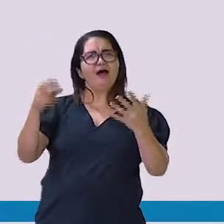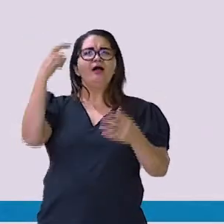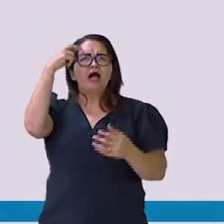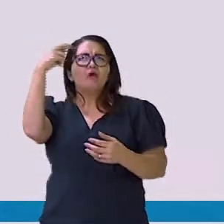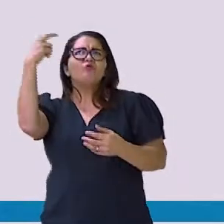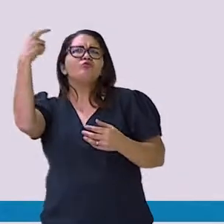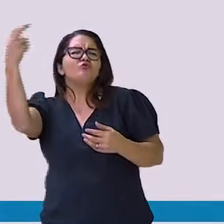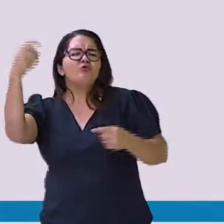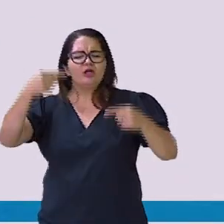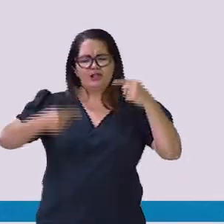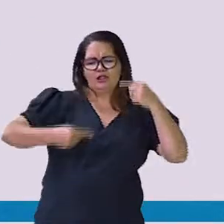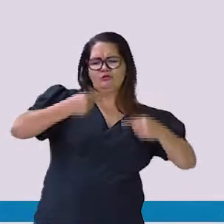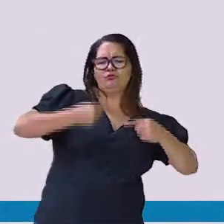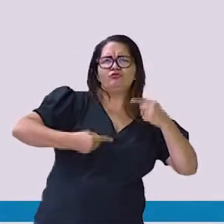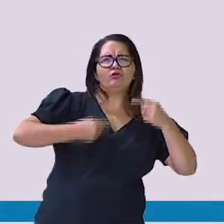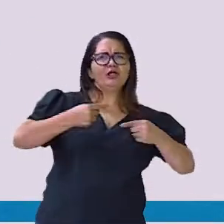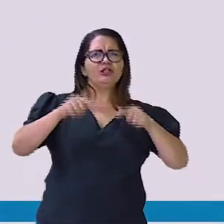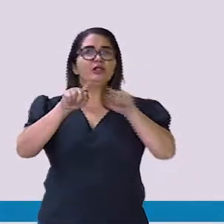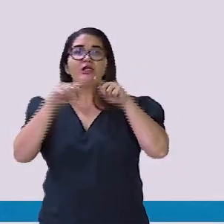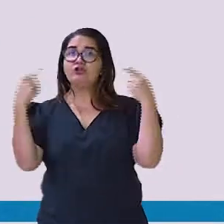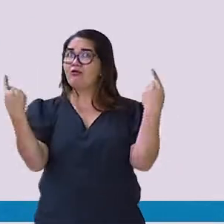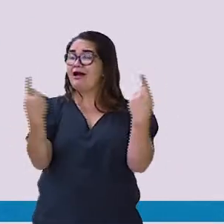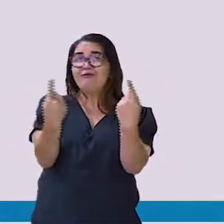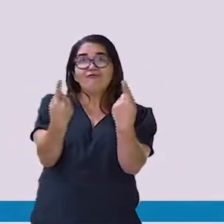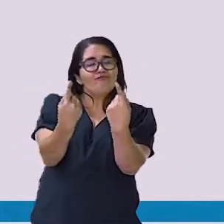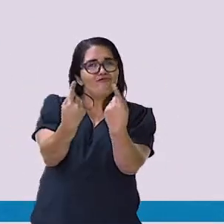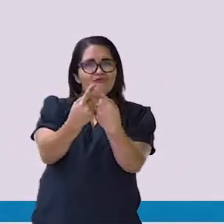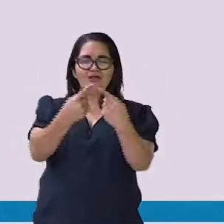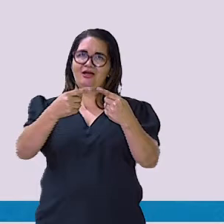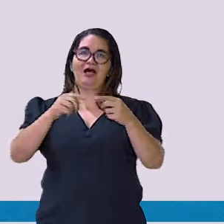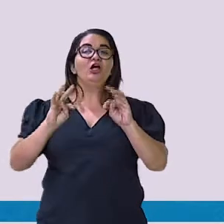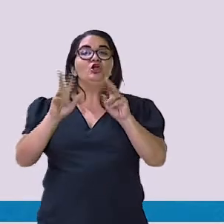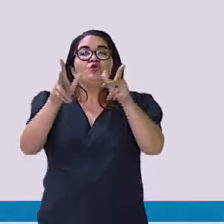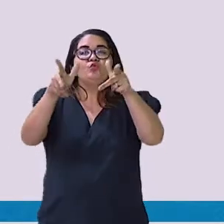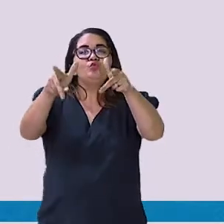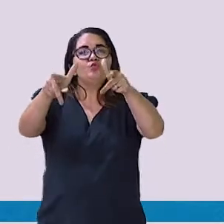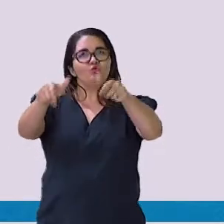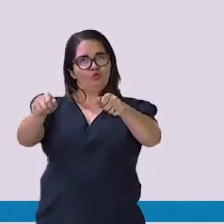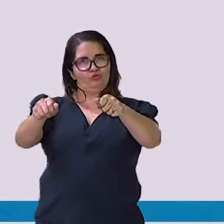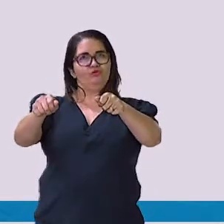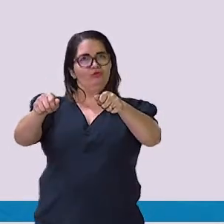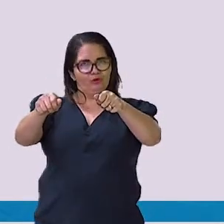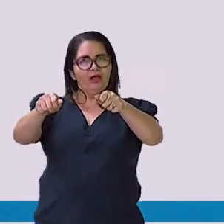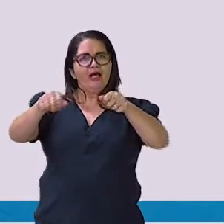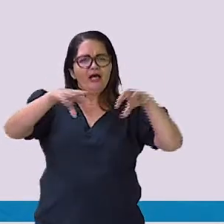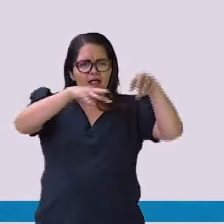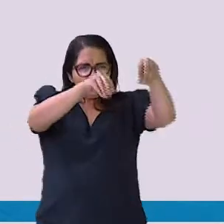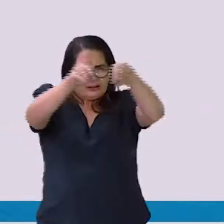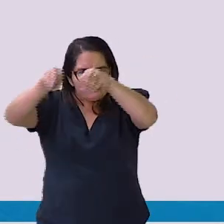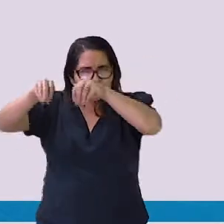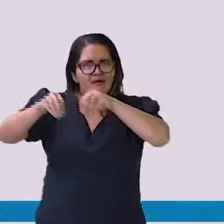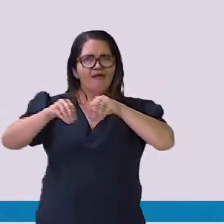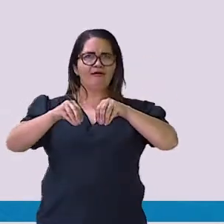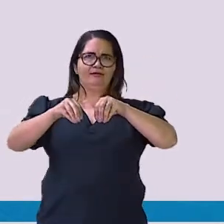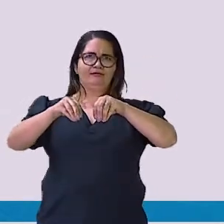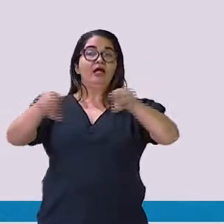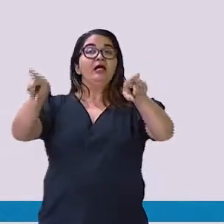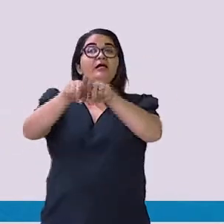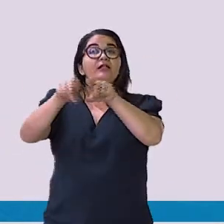do Brasil, mas de todo o território. Na distribuição da